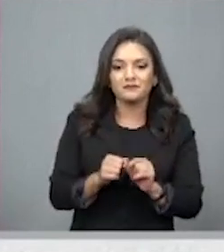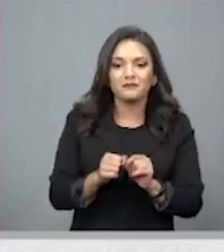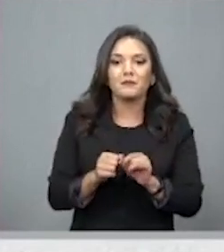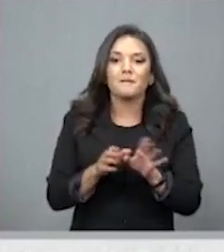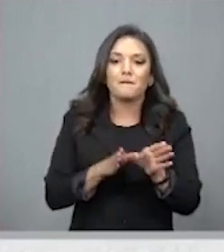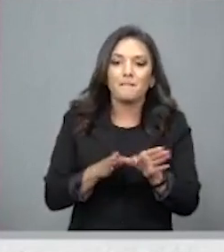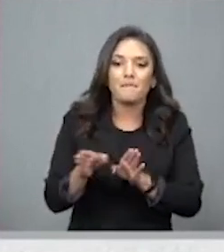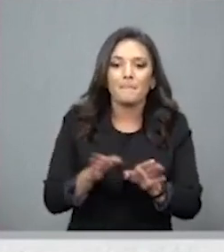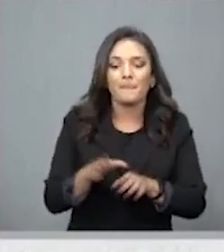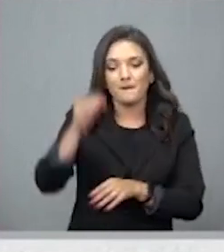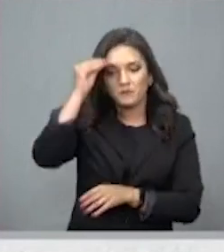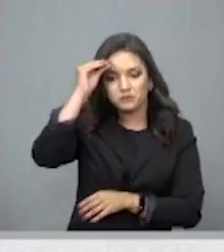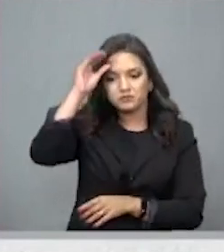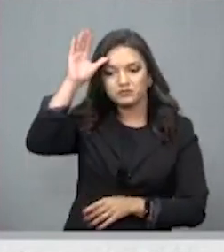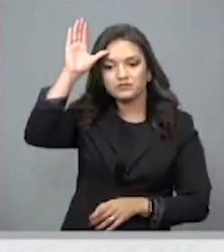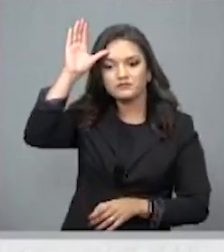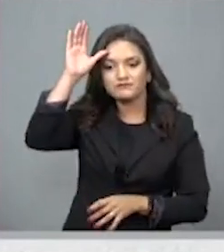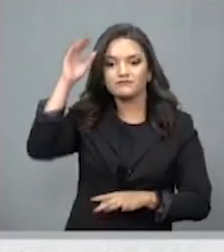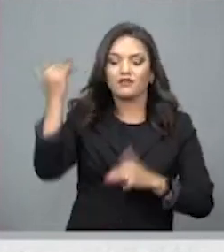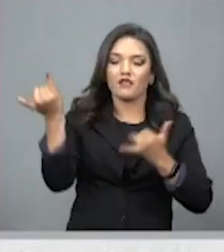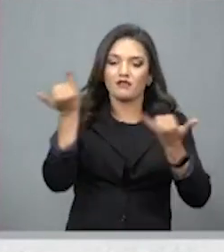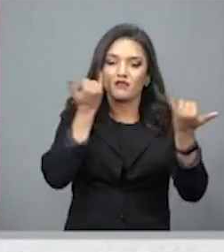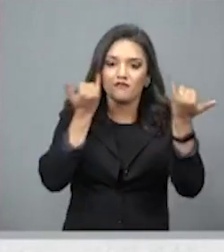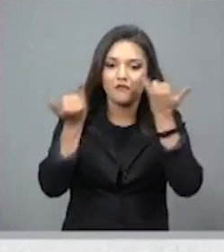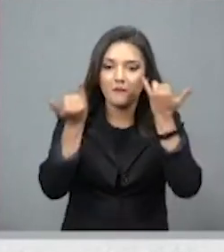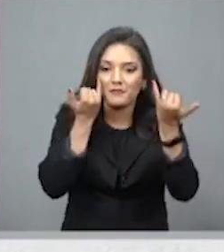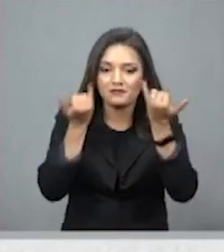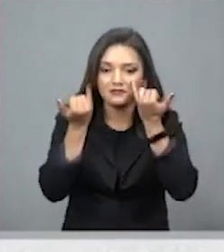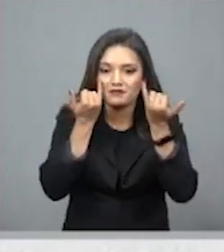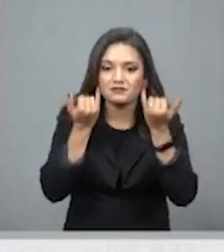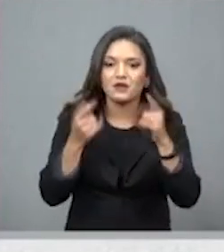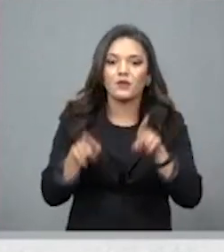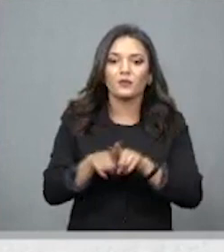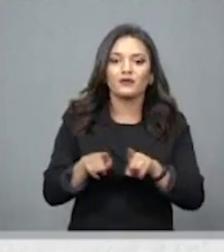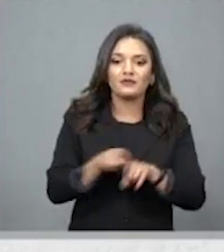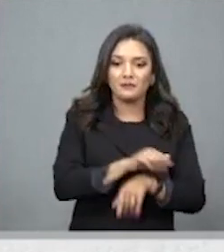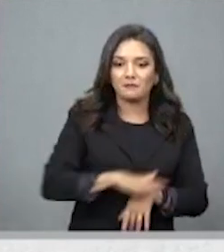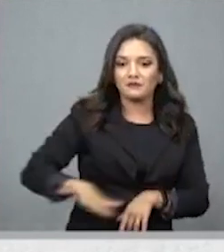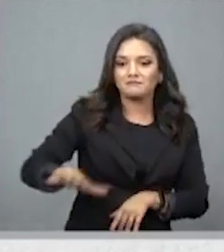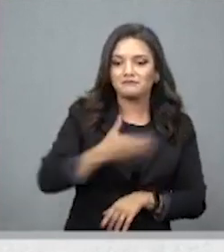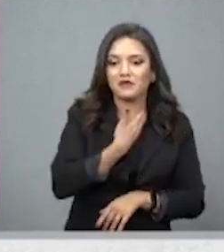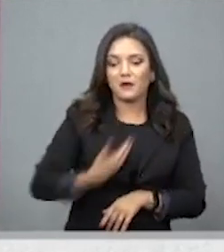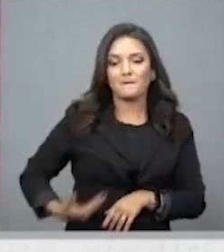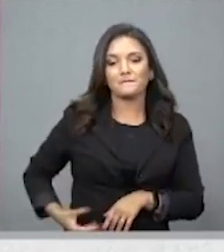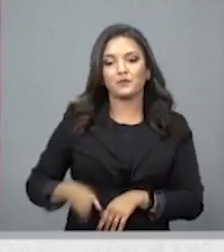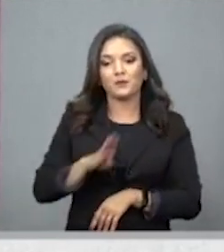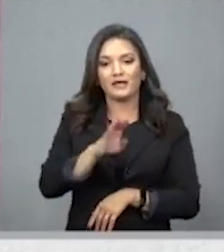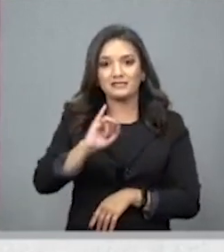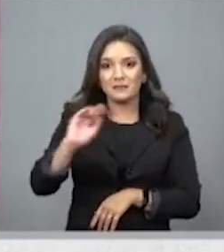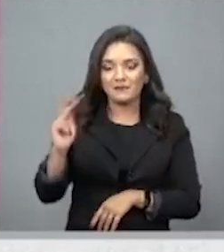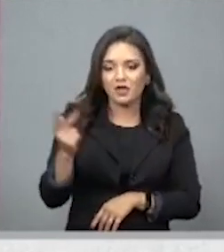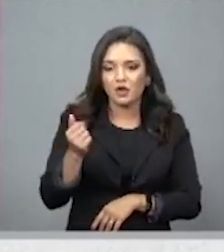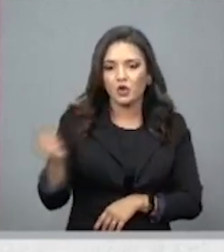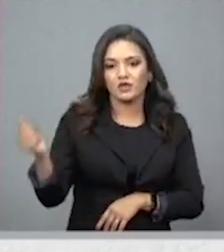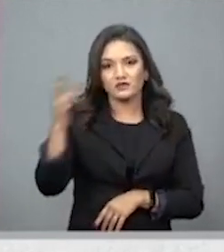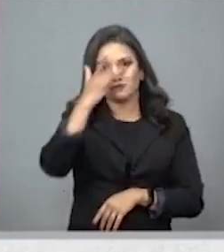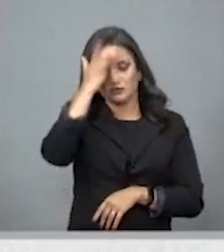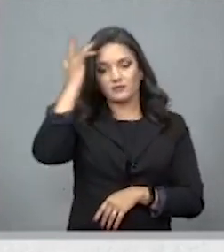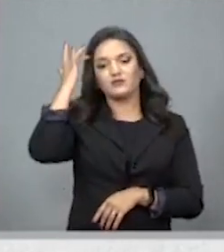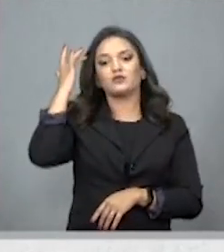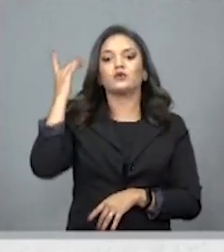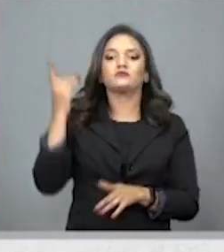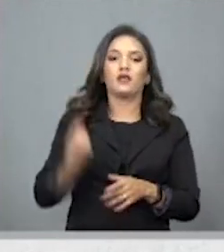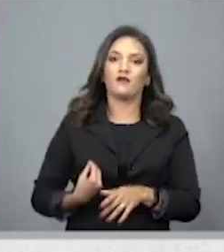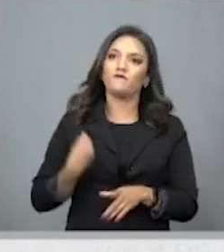à informação e ao espaço público há bilhões de pessoas democratizando a vida